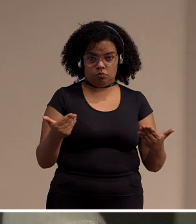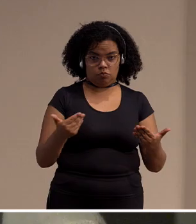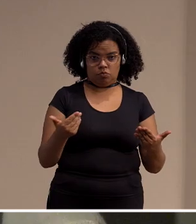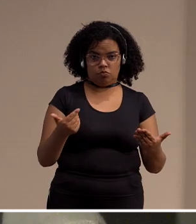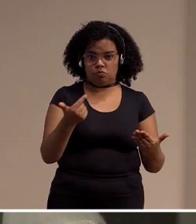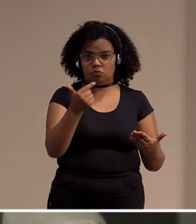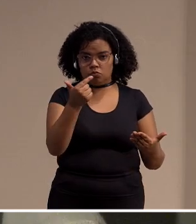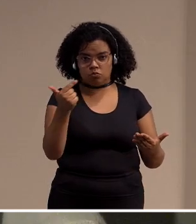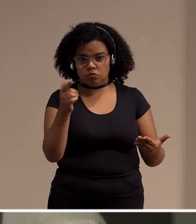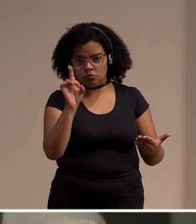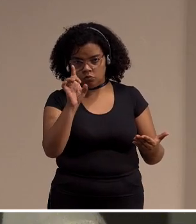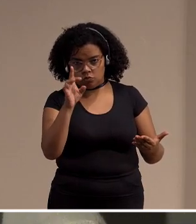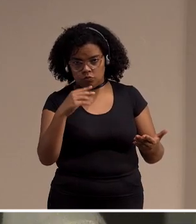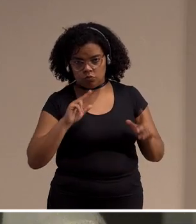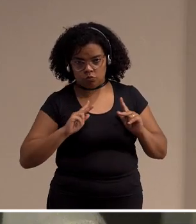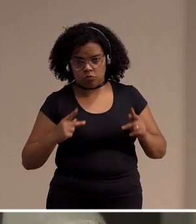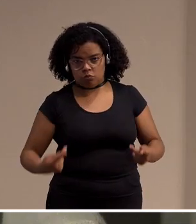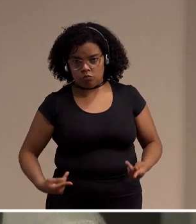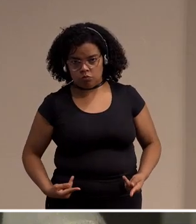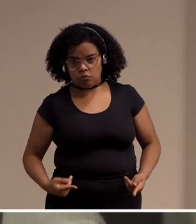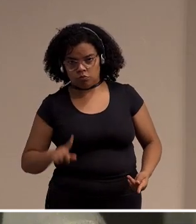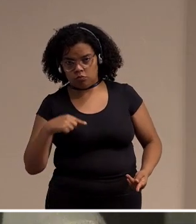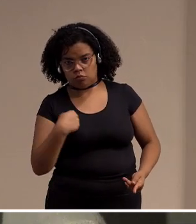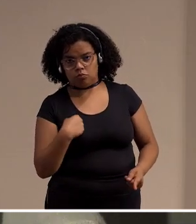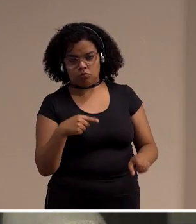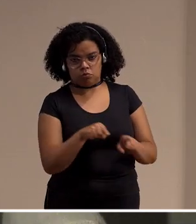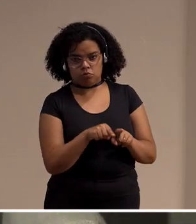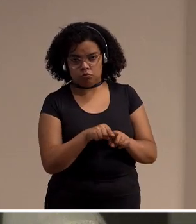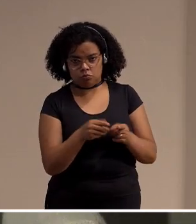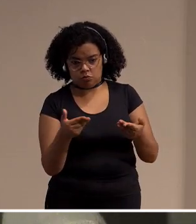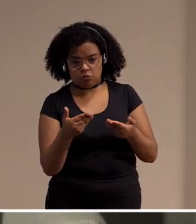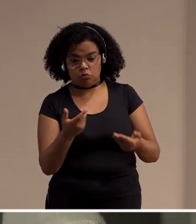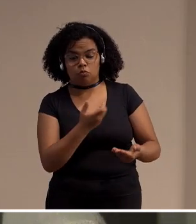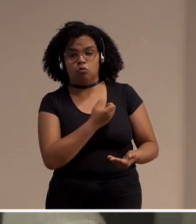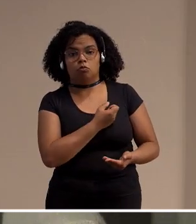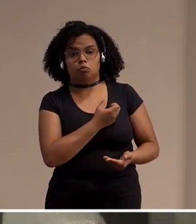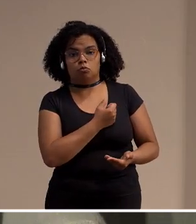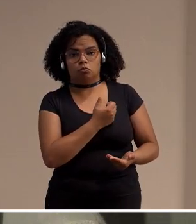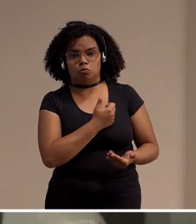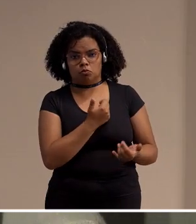mais só humano, a gente é algoritmo, é máquina, somos movidos